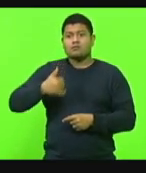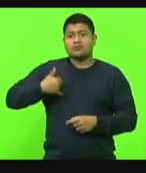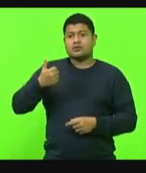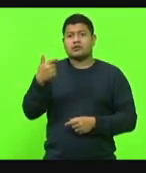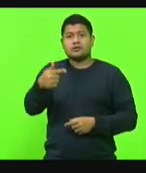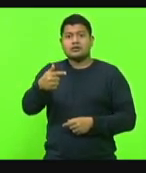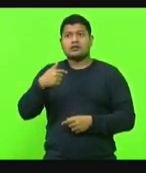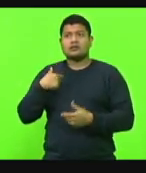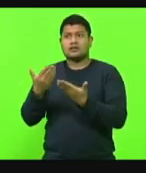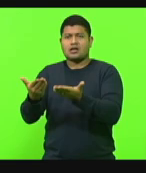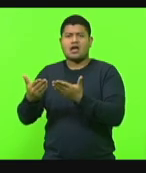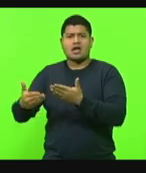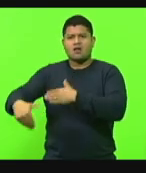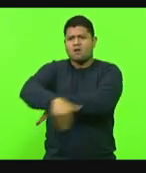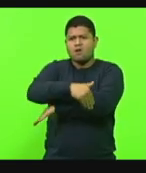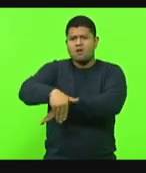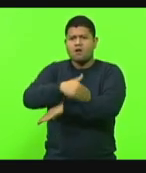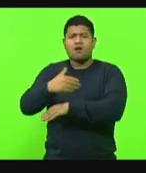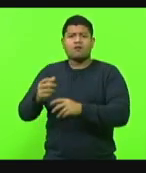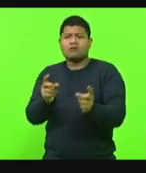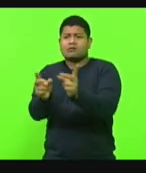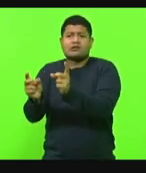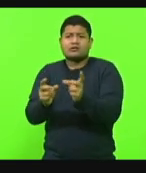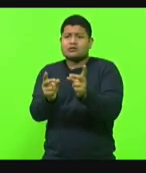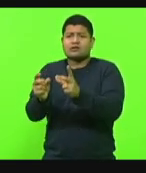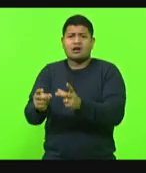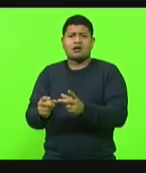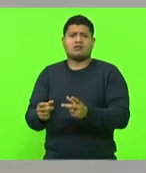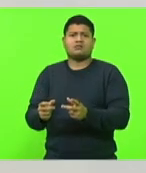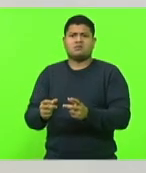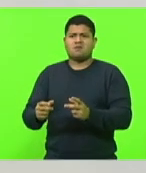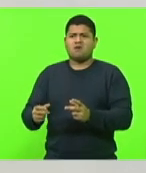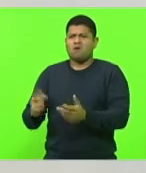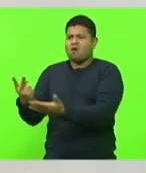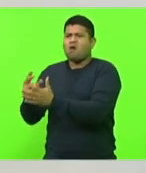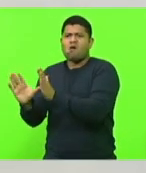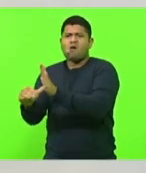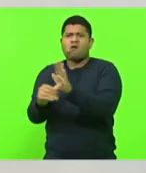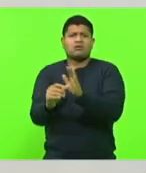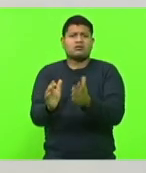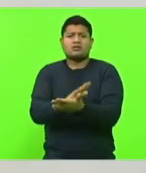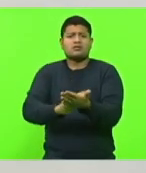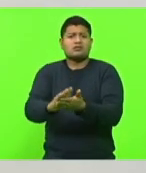batendo carteira, não estava roubando, não estava fazendo nada, estava vendendo alfajor.